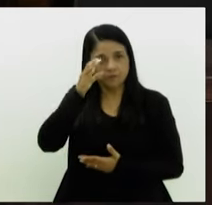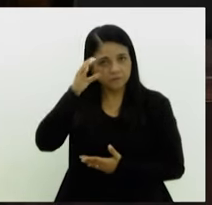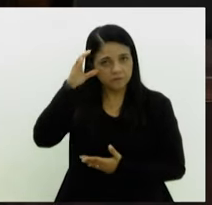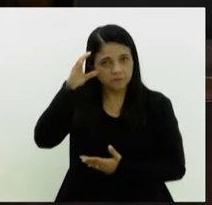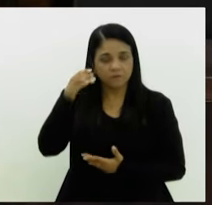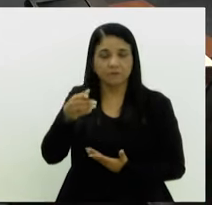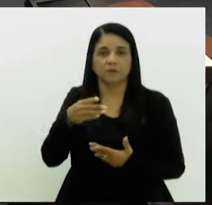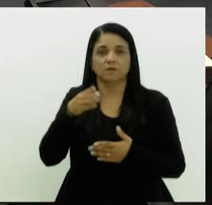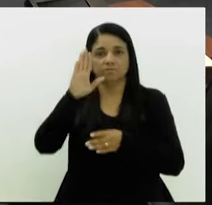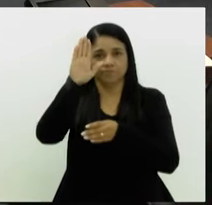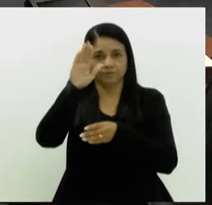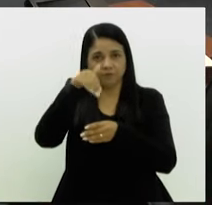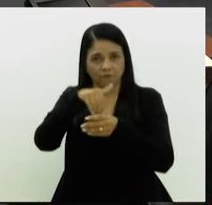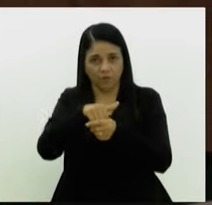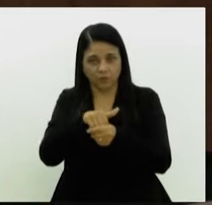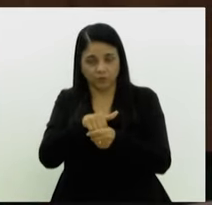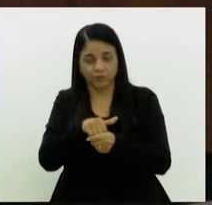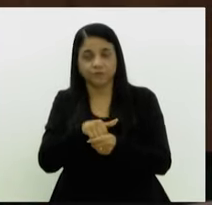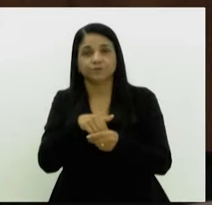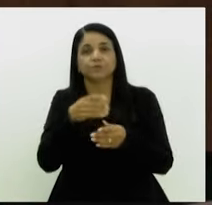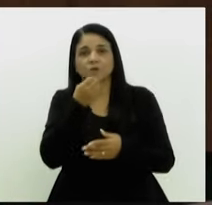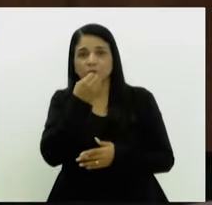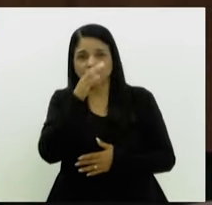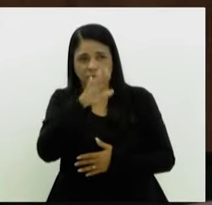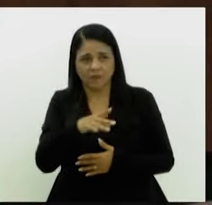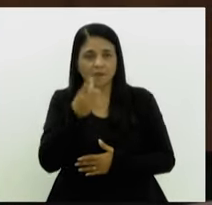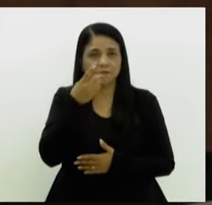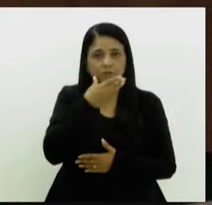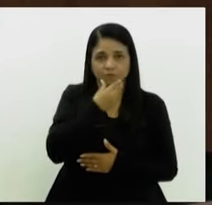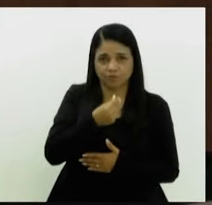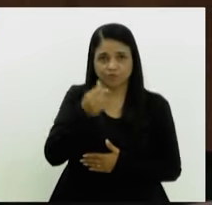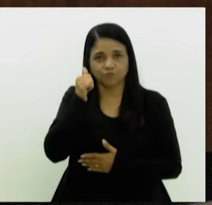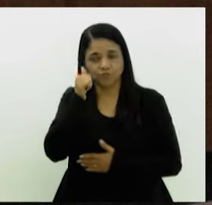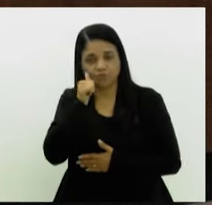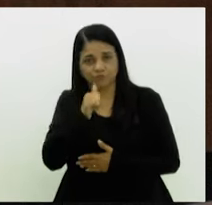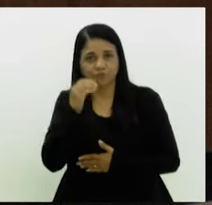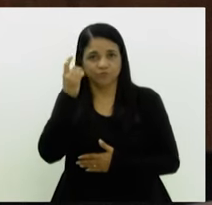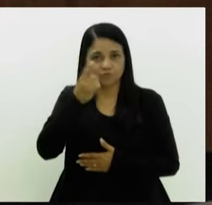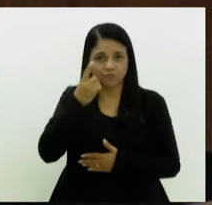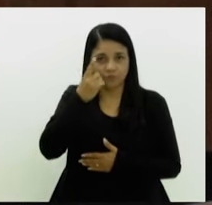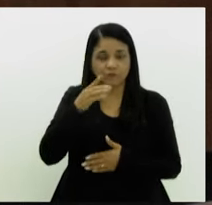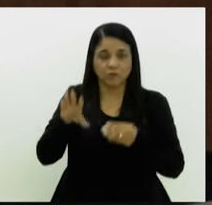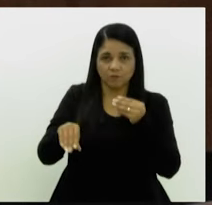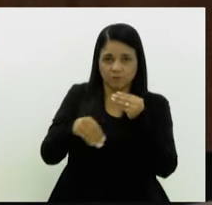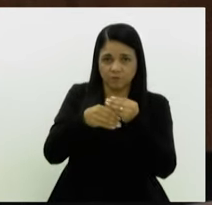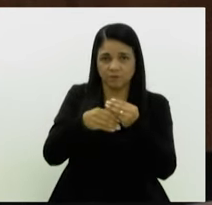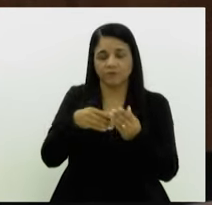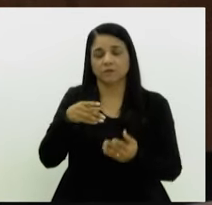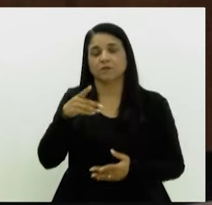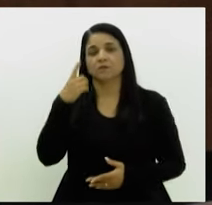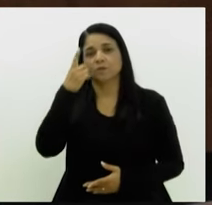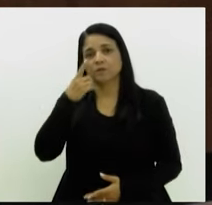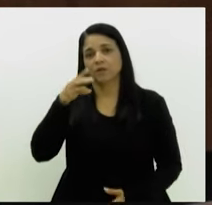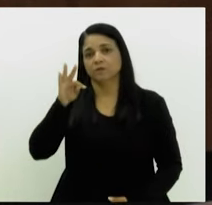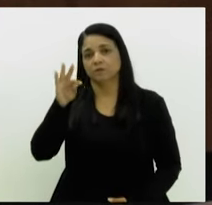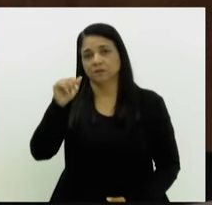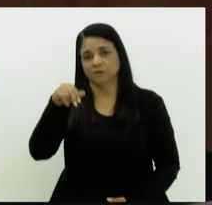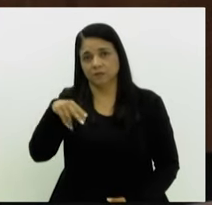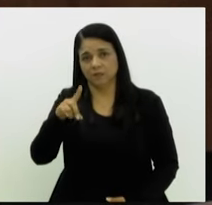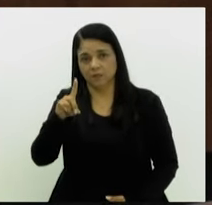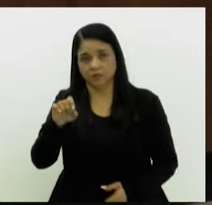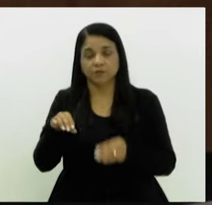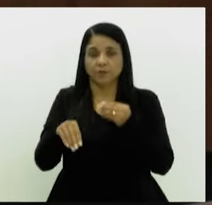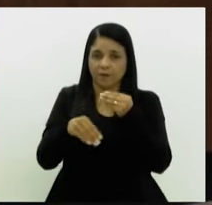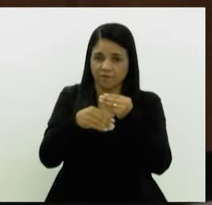voto. Boa tarde, presidente, deputados e deputadas. Mais do que isso, complementando a fala do deputado Tandi e a sua fala,